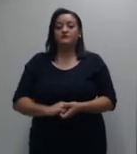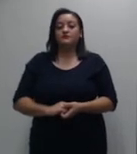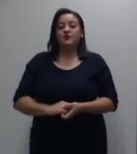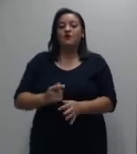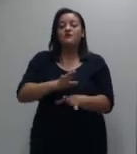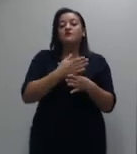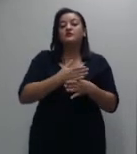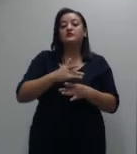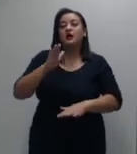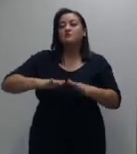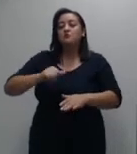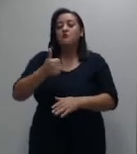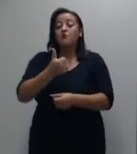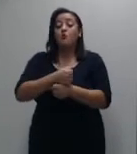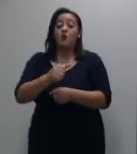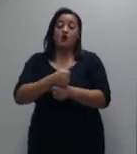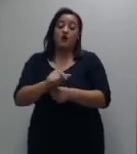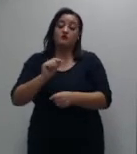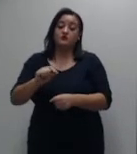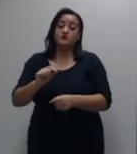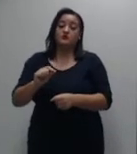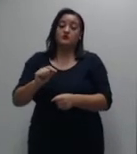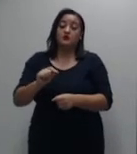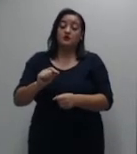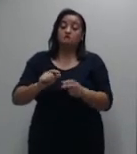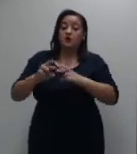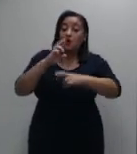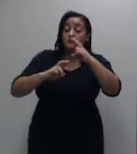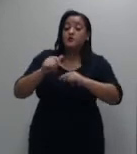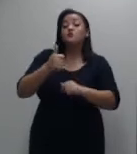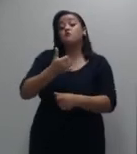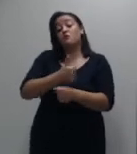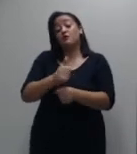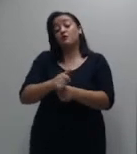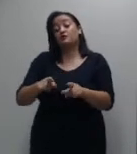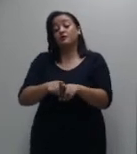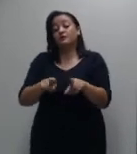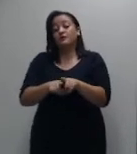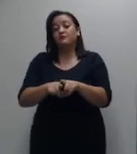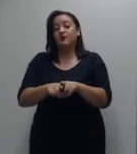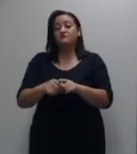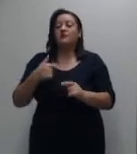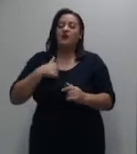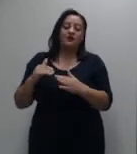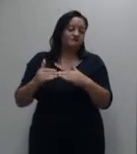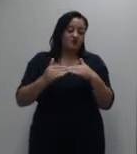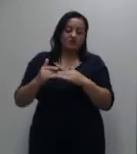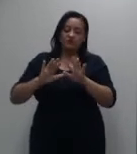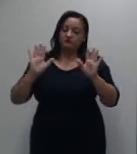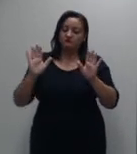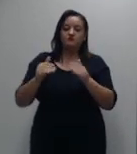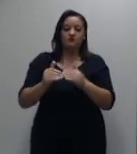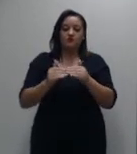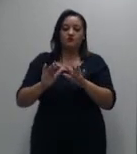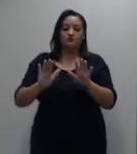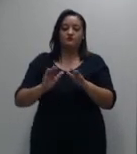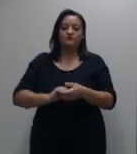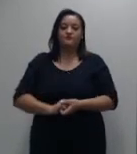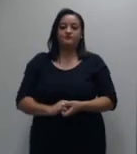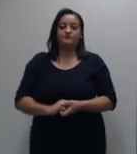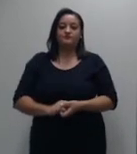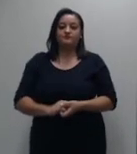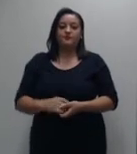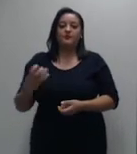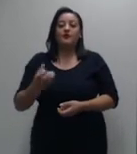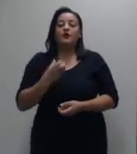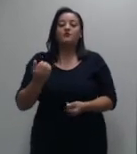há um ano e veja é um ano eu enviar por um de acordo eu